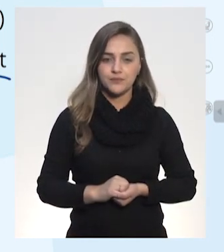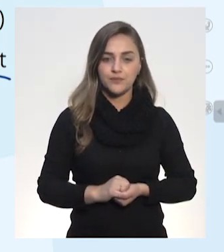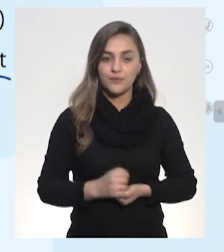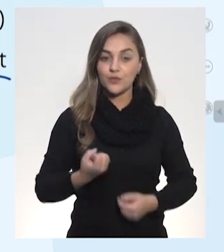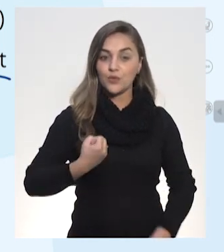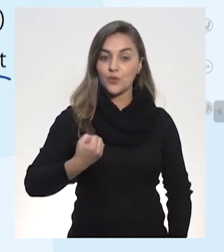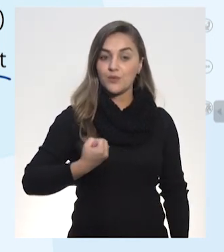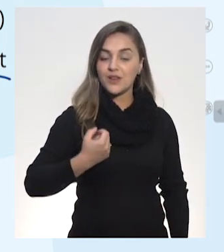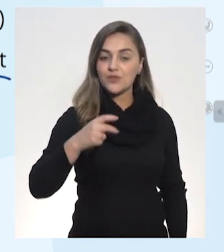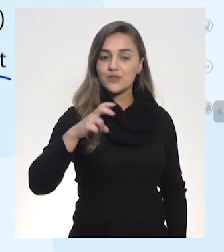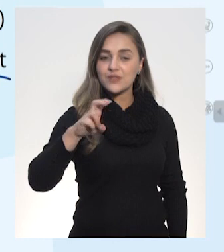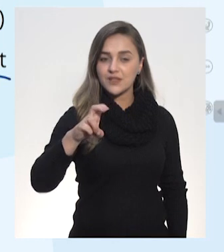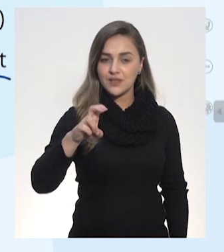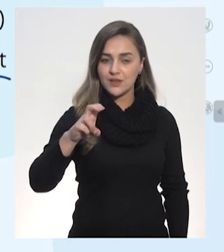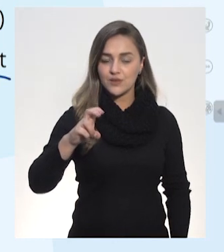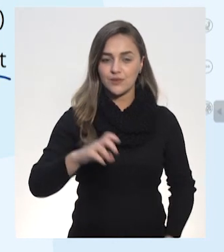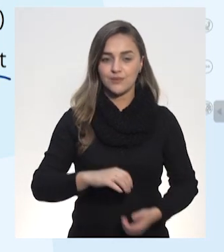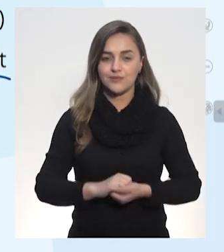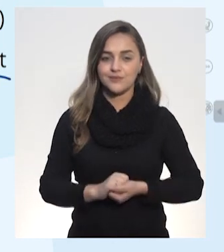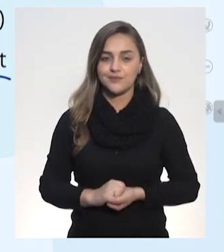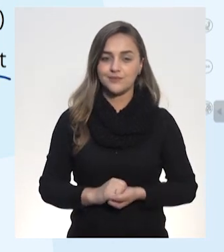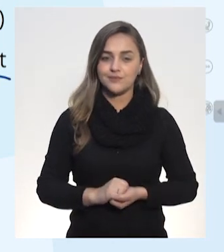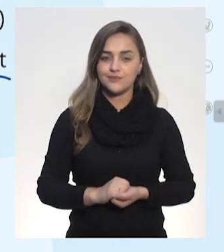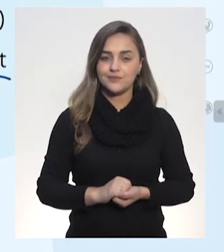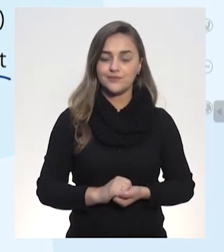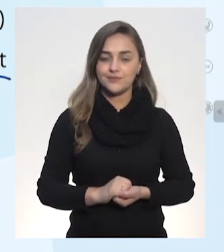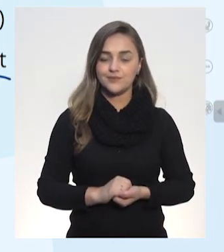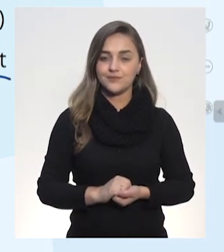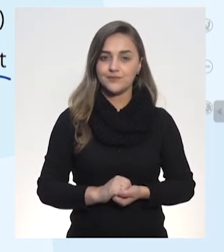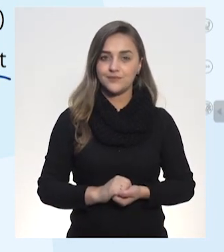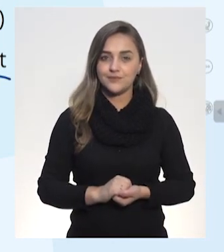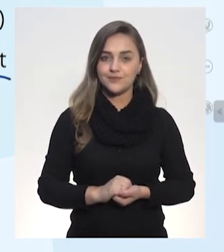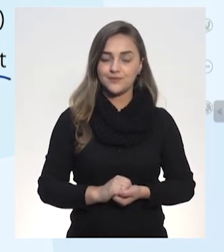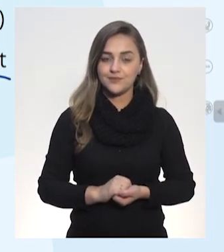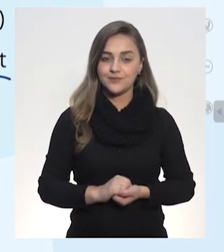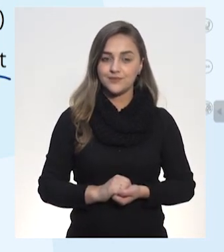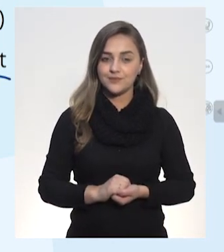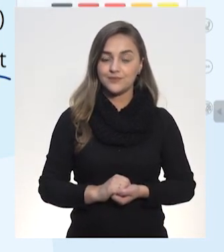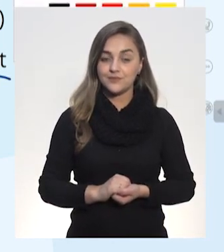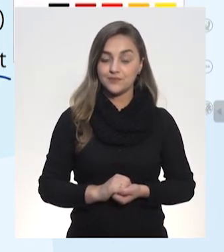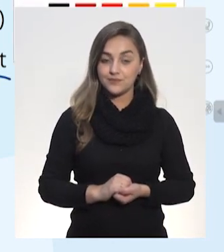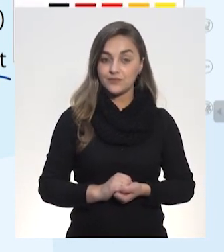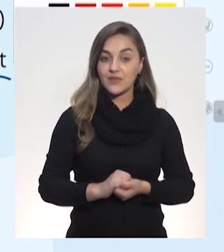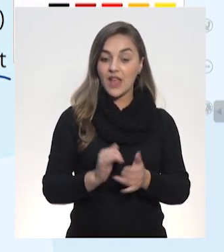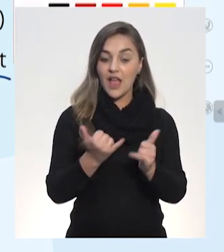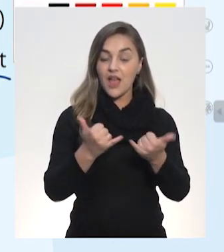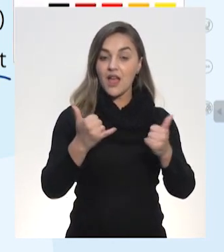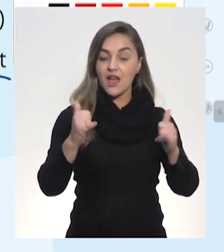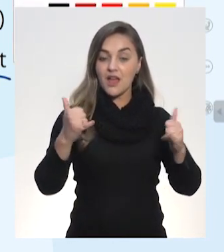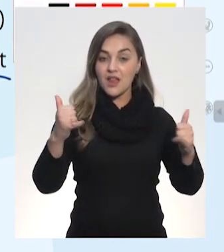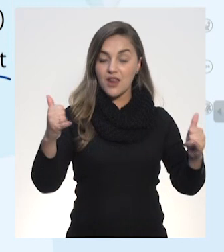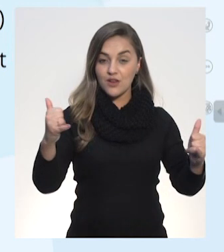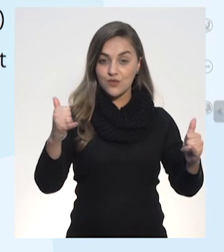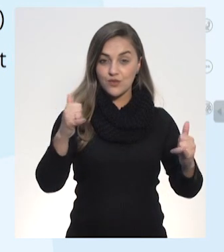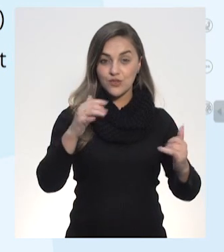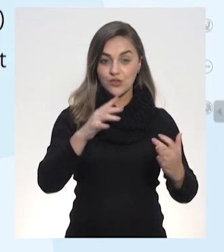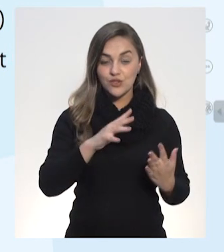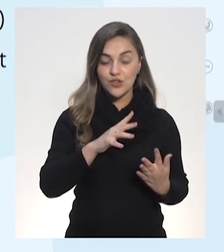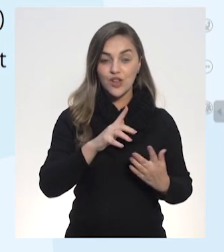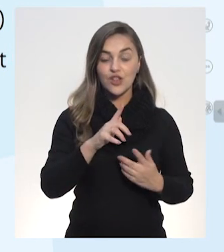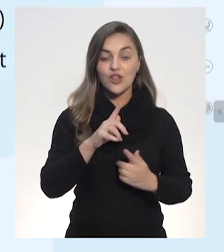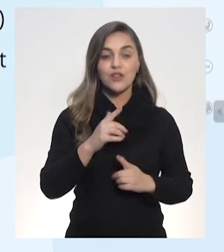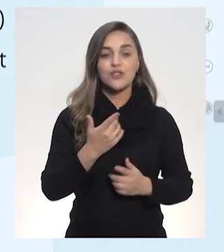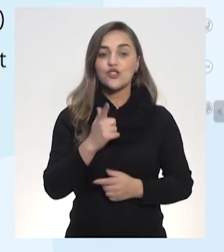5. Geothermal energy is a secondary source of energy. A energia geométrica é uma fonte secundária